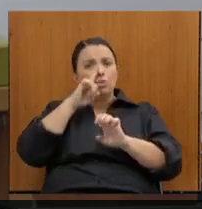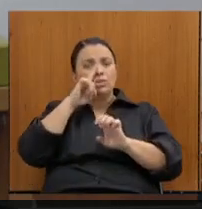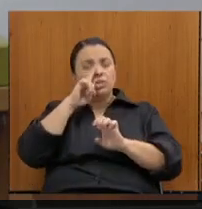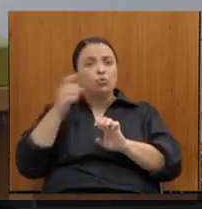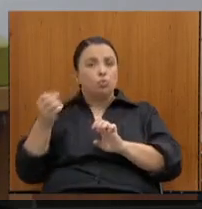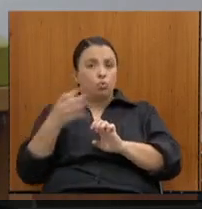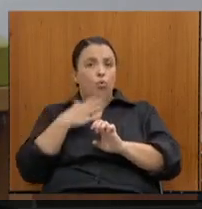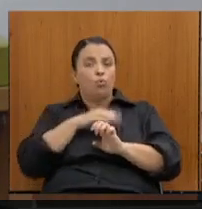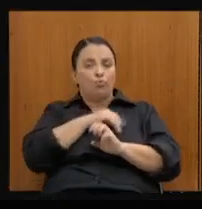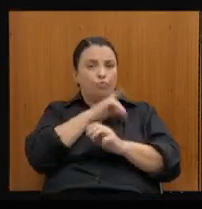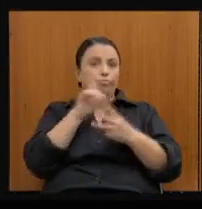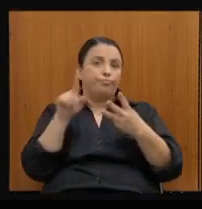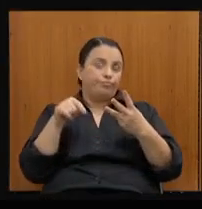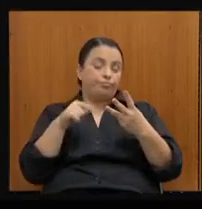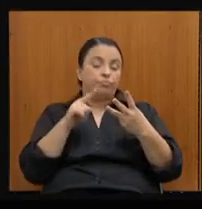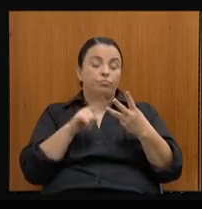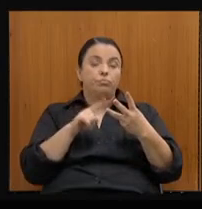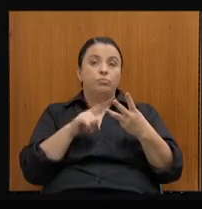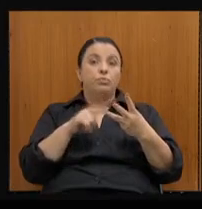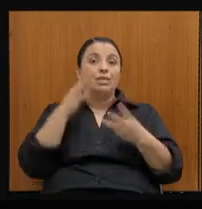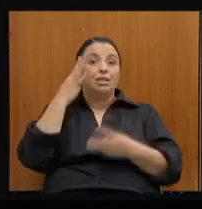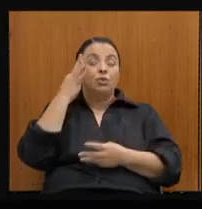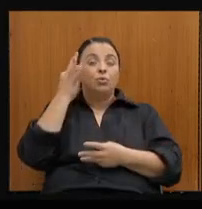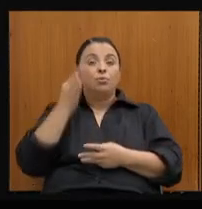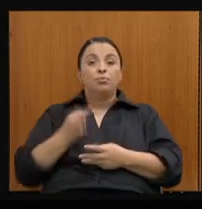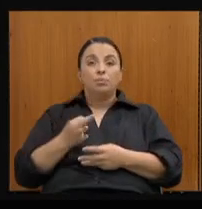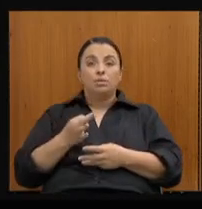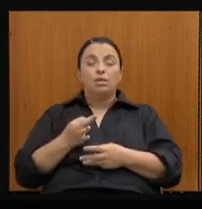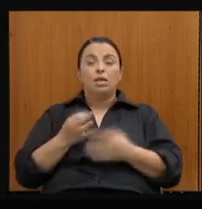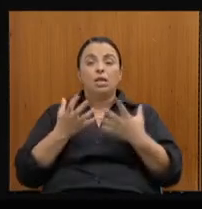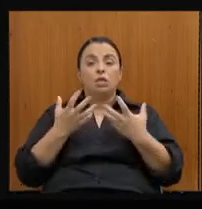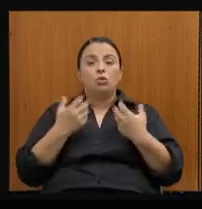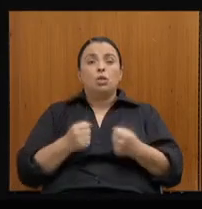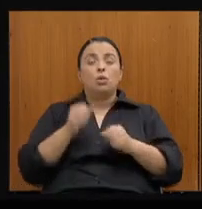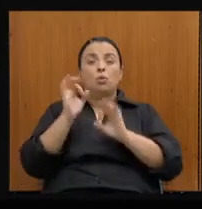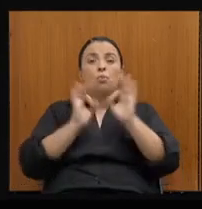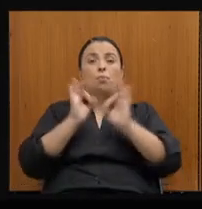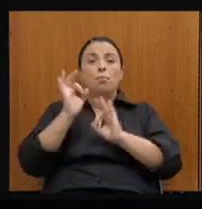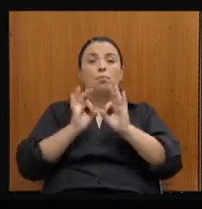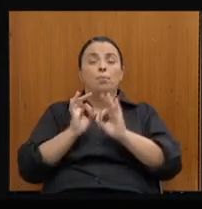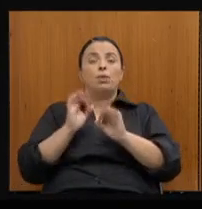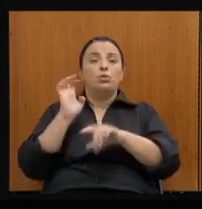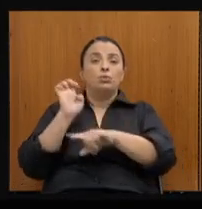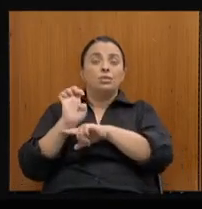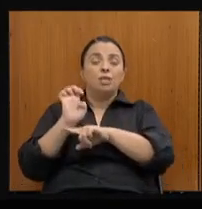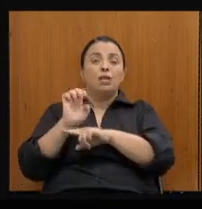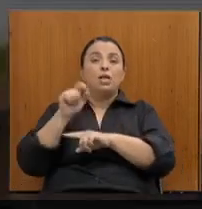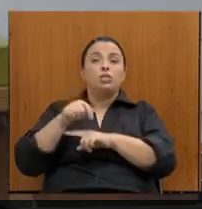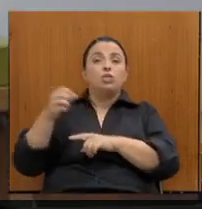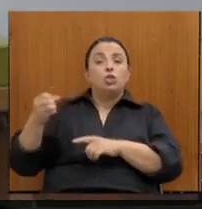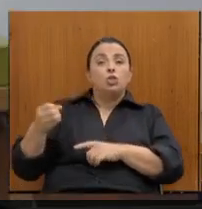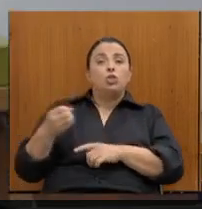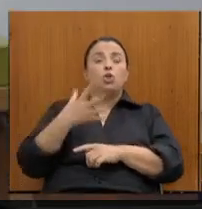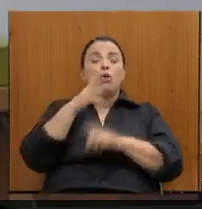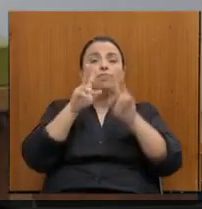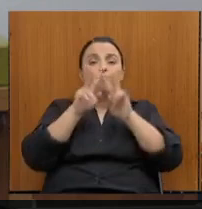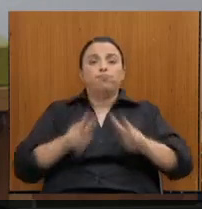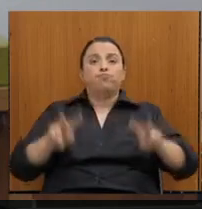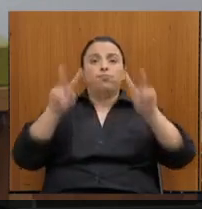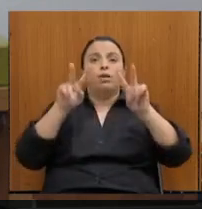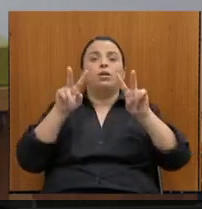entender e adotar como plano de estado esse novo paradigma de energia o próximo por favor